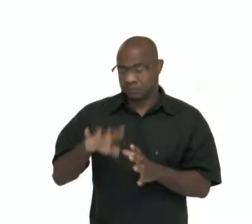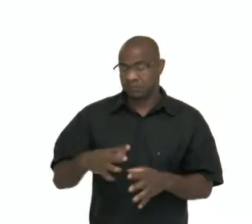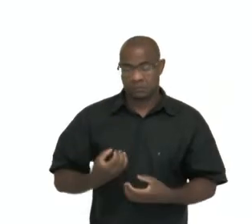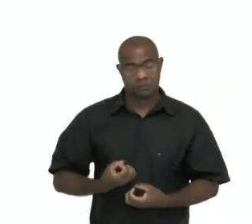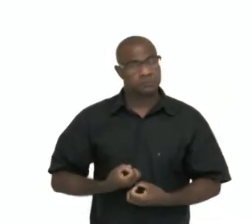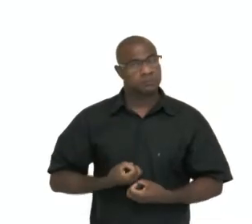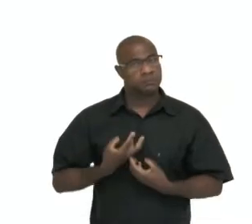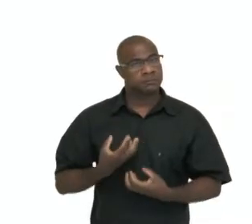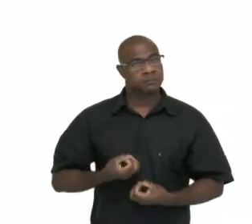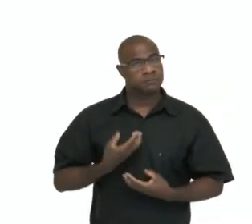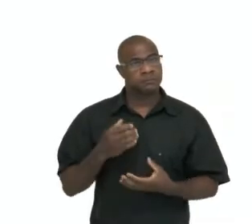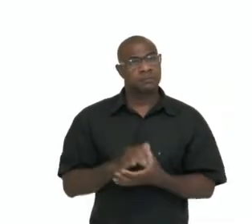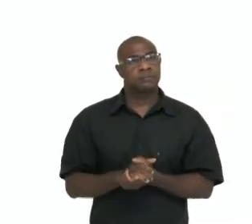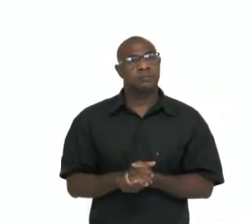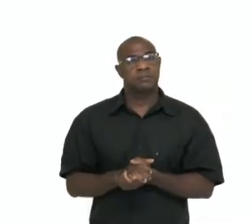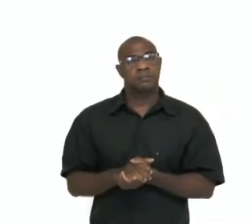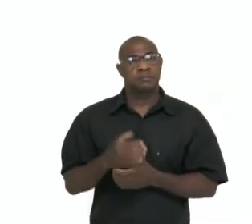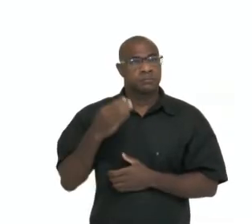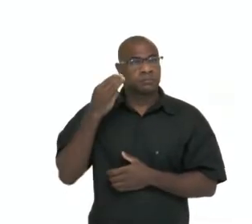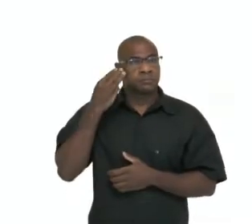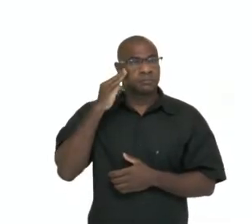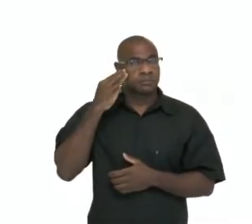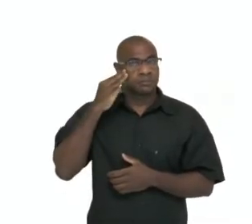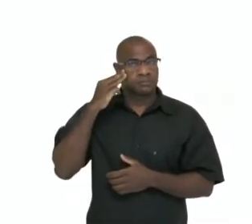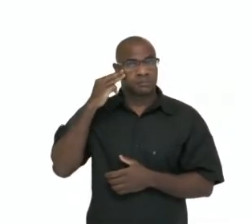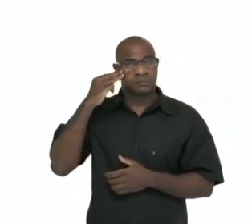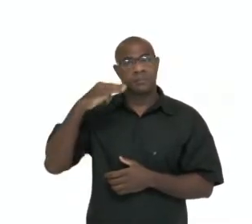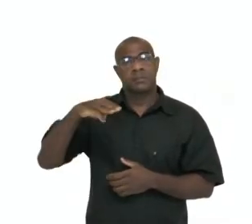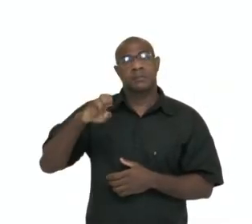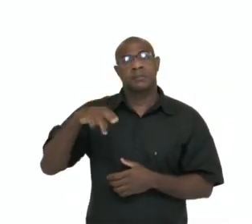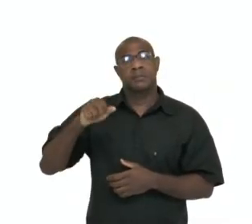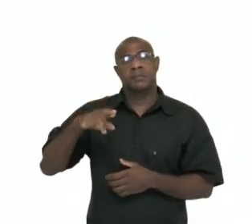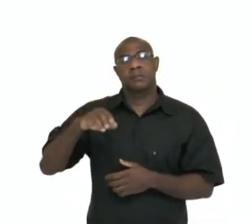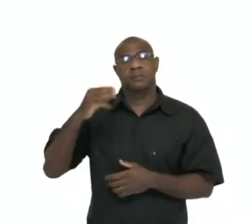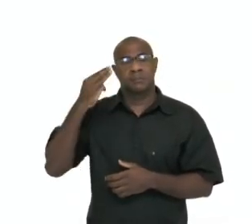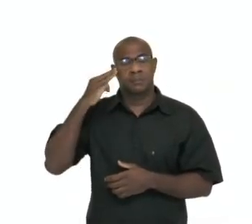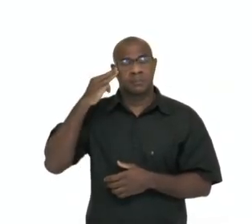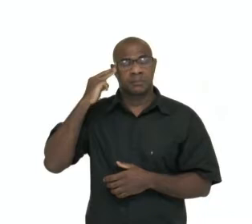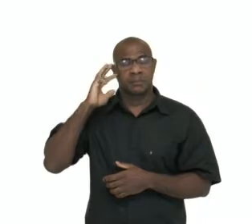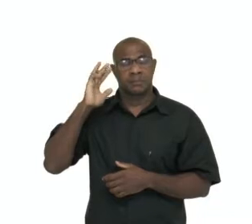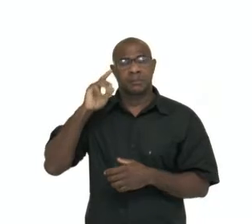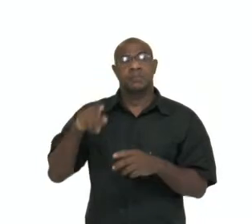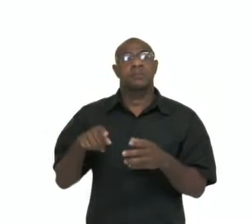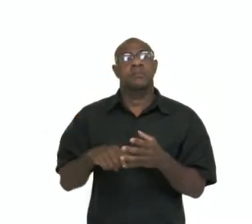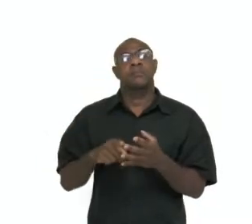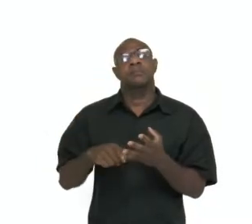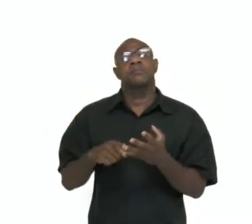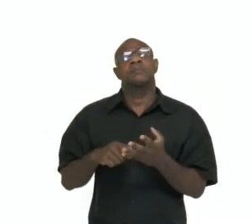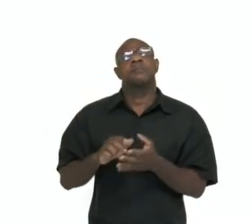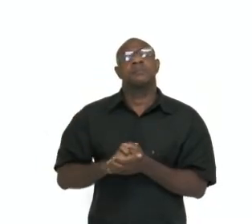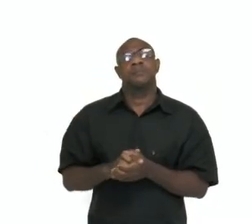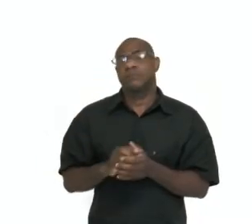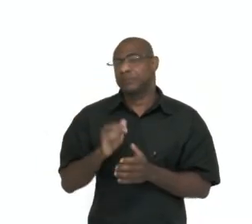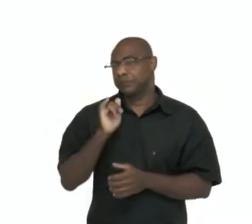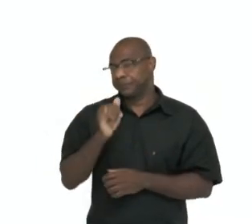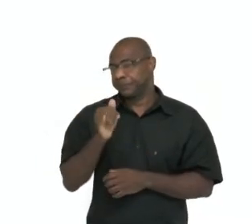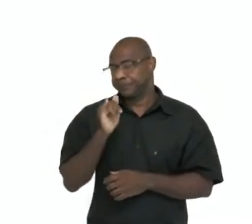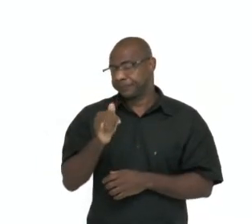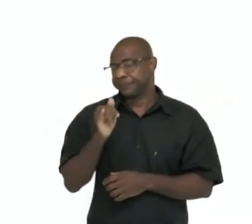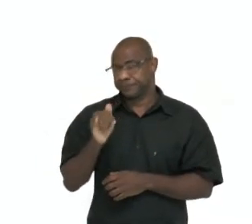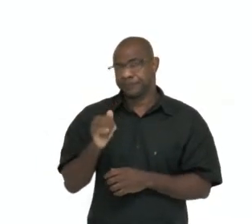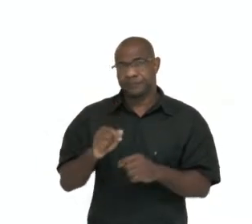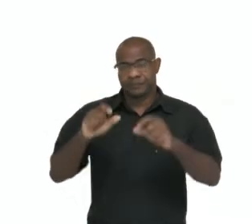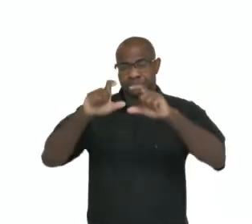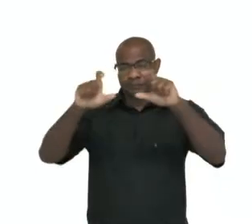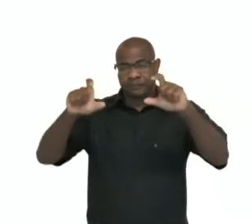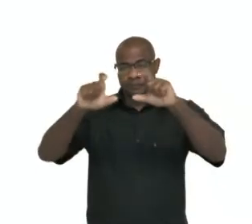poética. A memória como reinvenção do passado, uma narrativa fragmentada, né, conforme